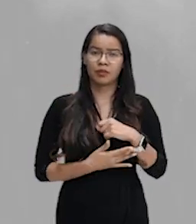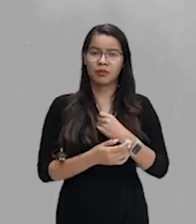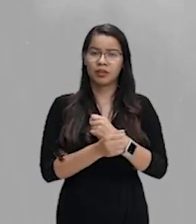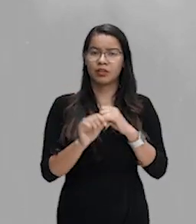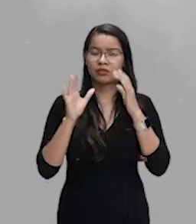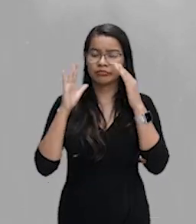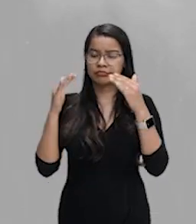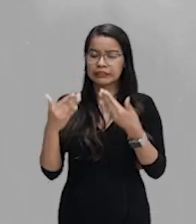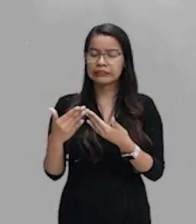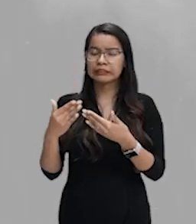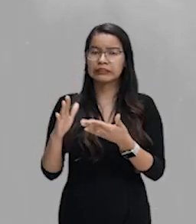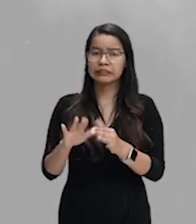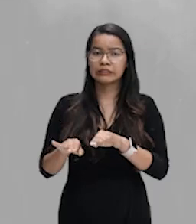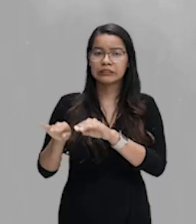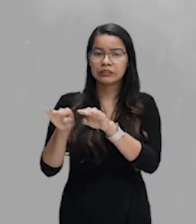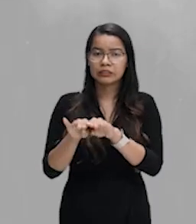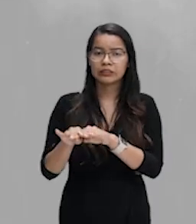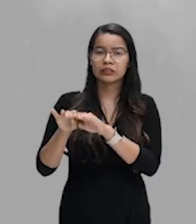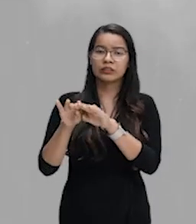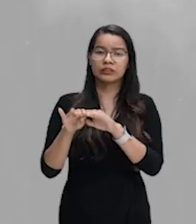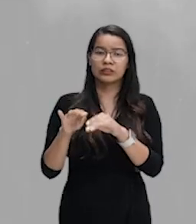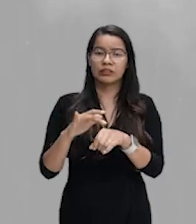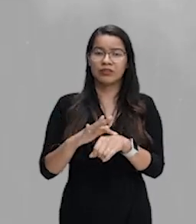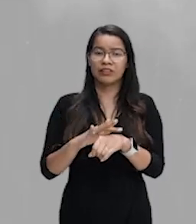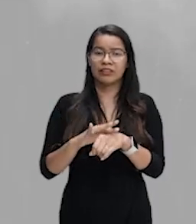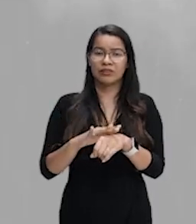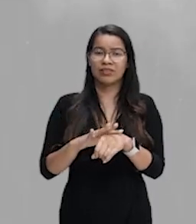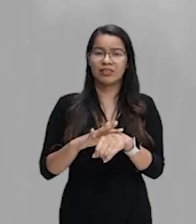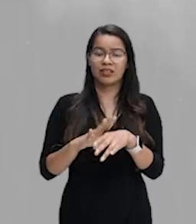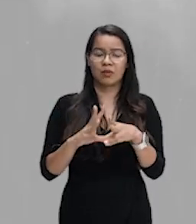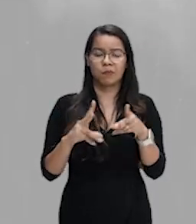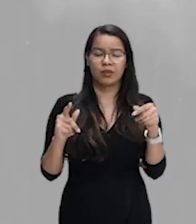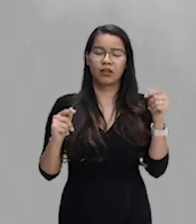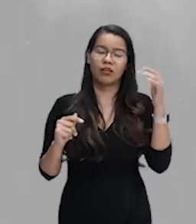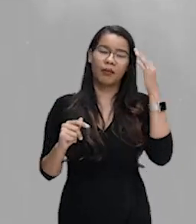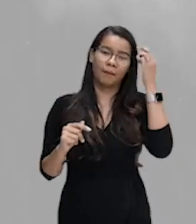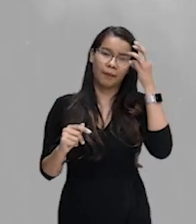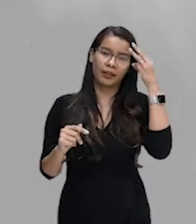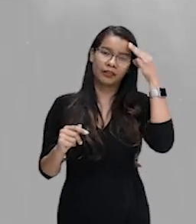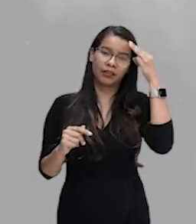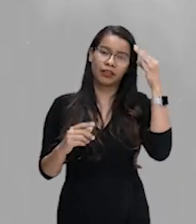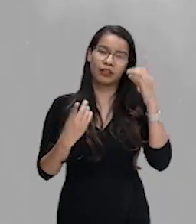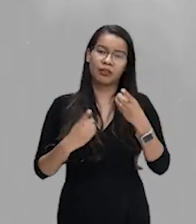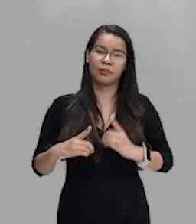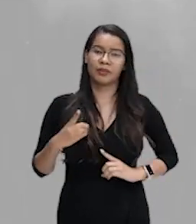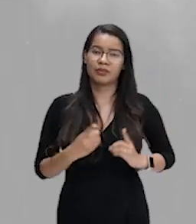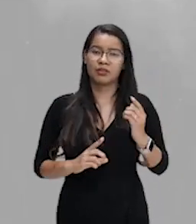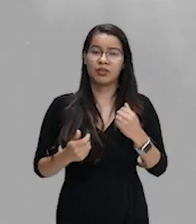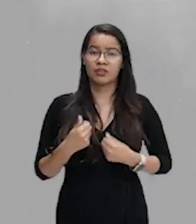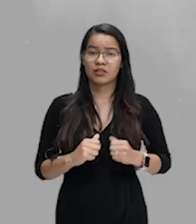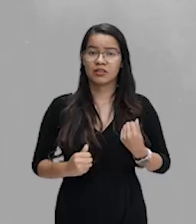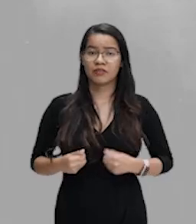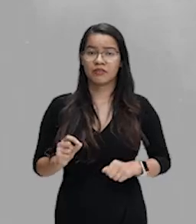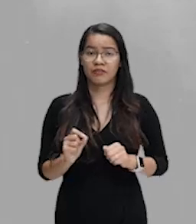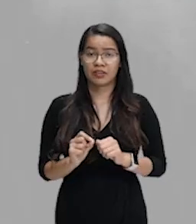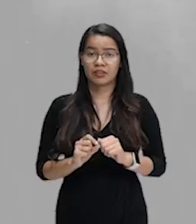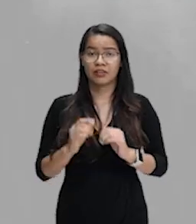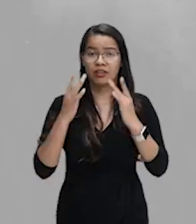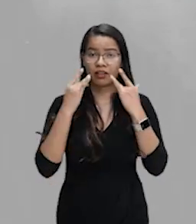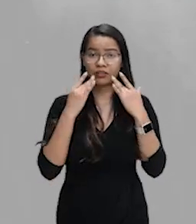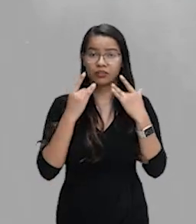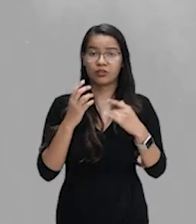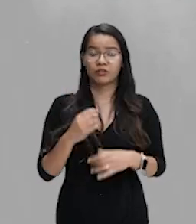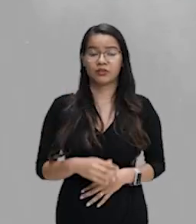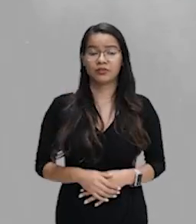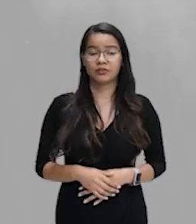de restabelecimento, inclusive de enfermidades mentais, depressão, ansiedade. Faça arte, consuma arte. Vai por